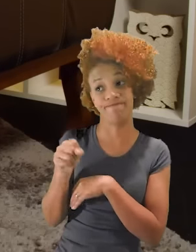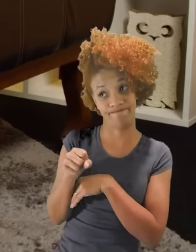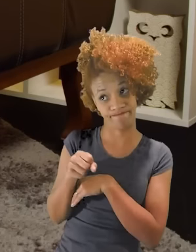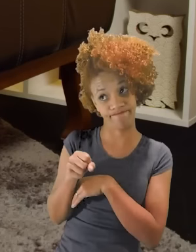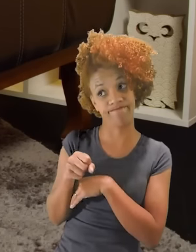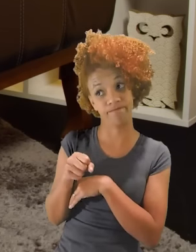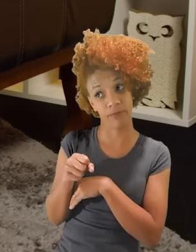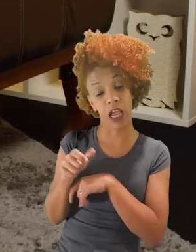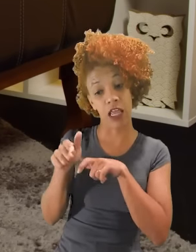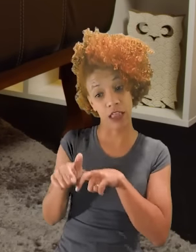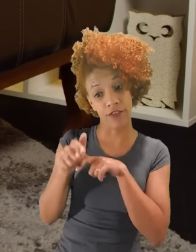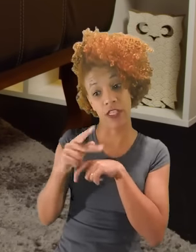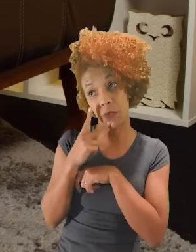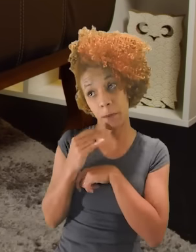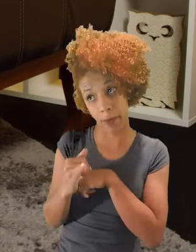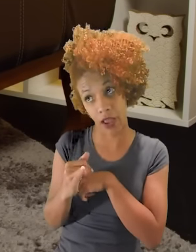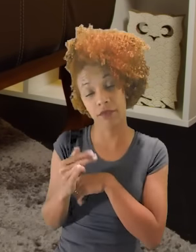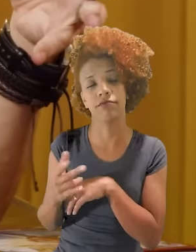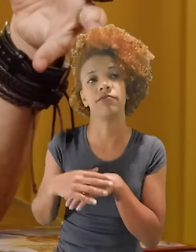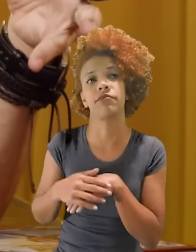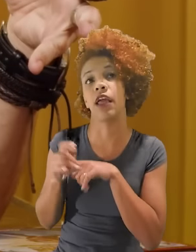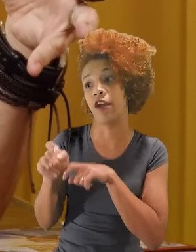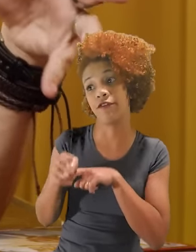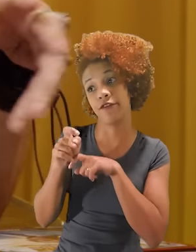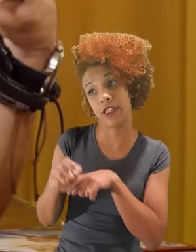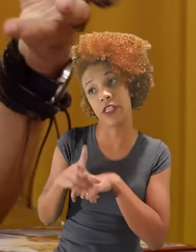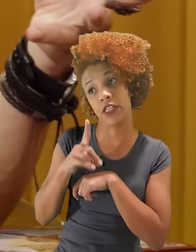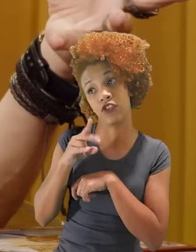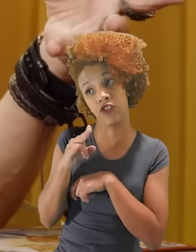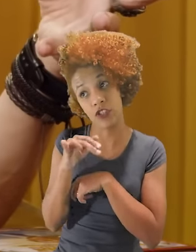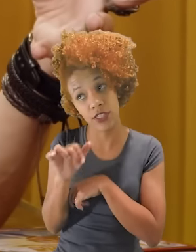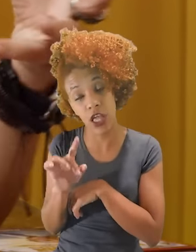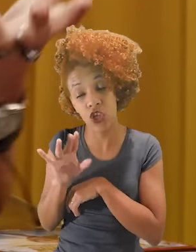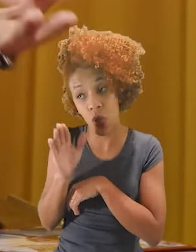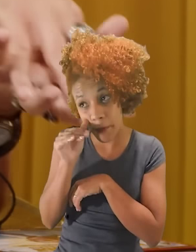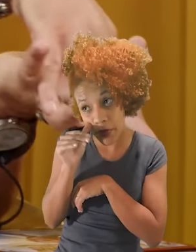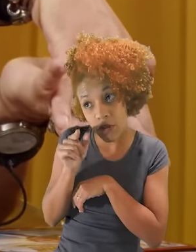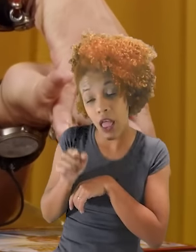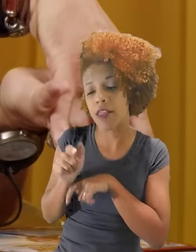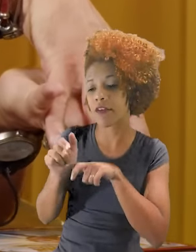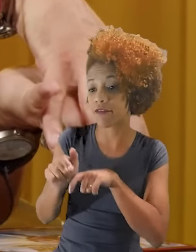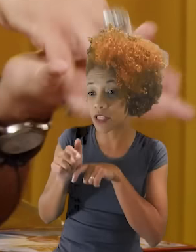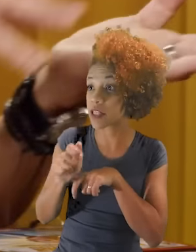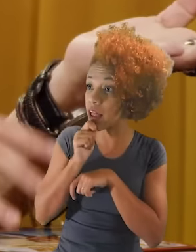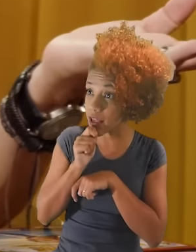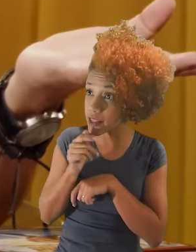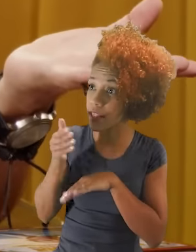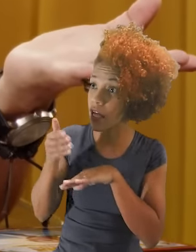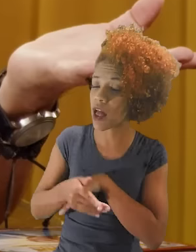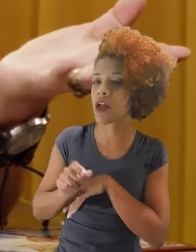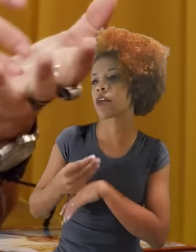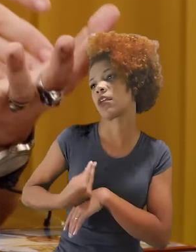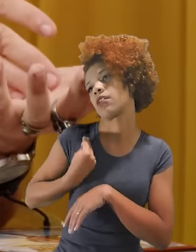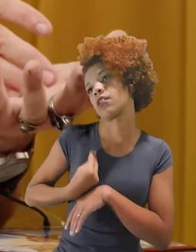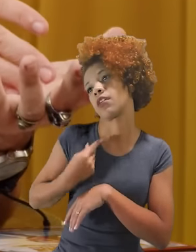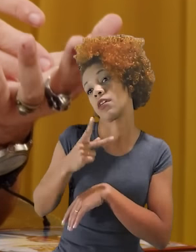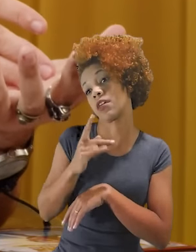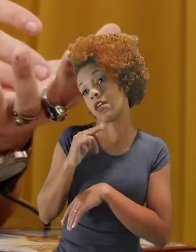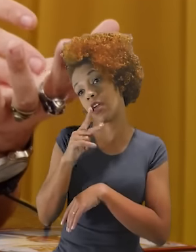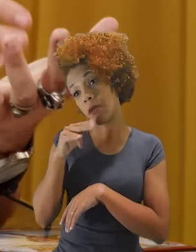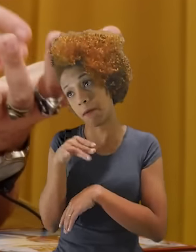Bastante, na fazenda dos pais, né, que era a fazenda Disney. Só por curiosidade, essa fazenda ainda existe. Hoje quem mora lá é a Kay Malins.